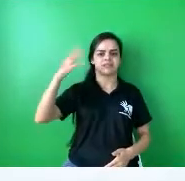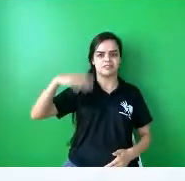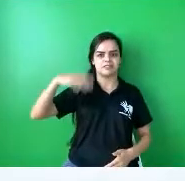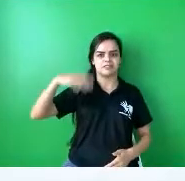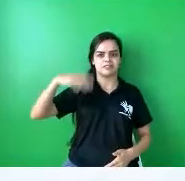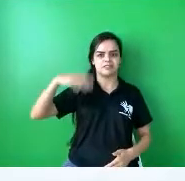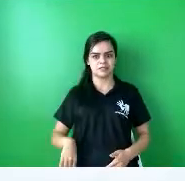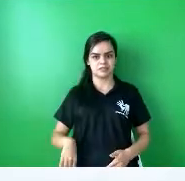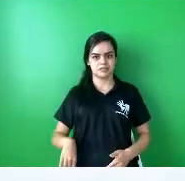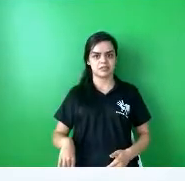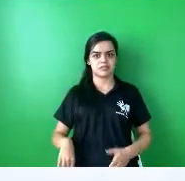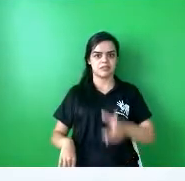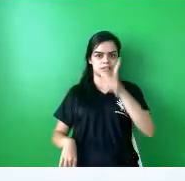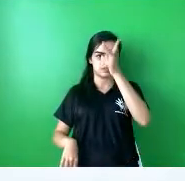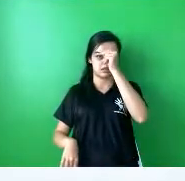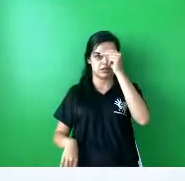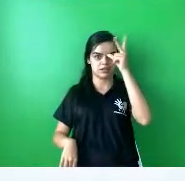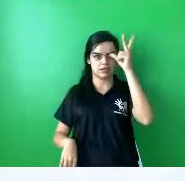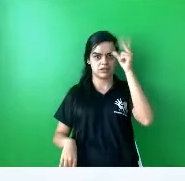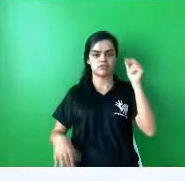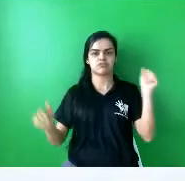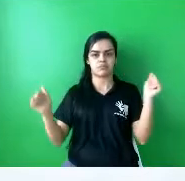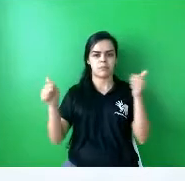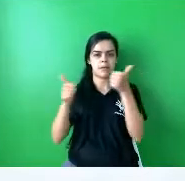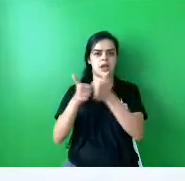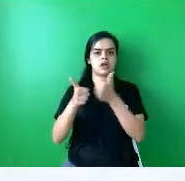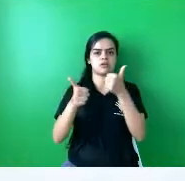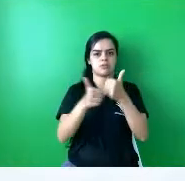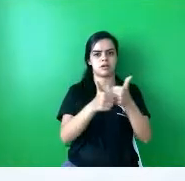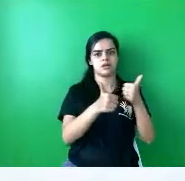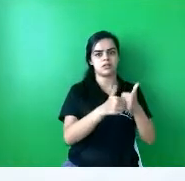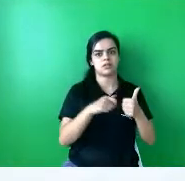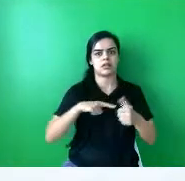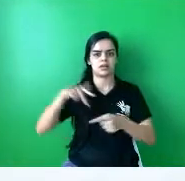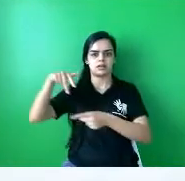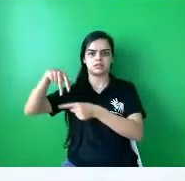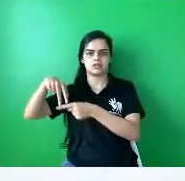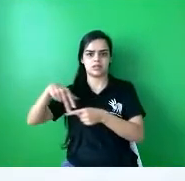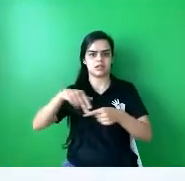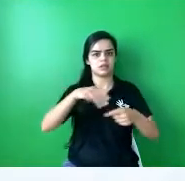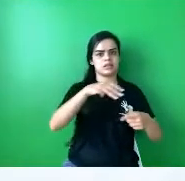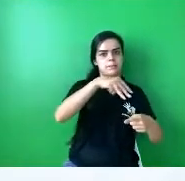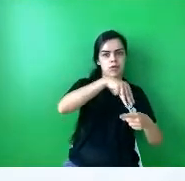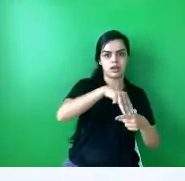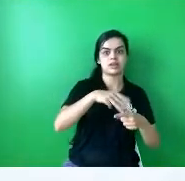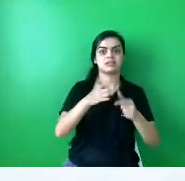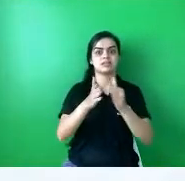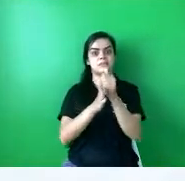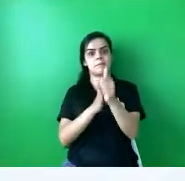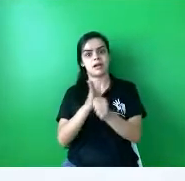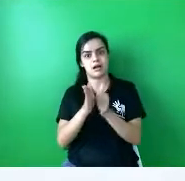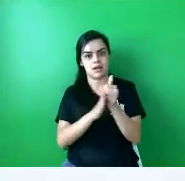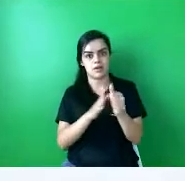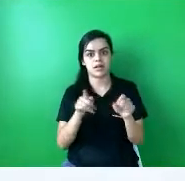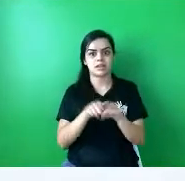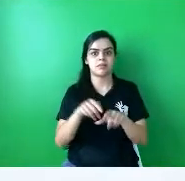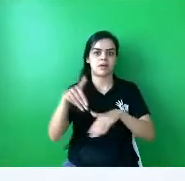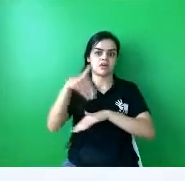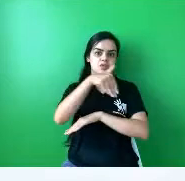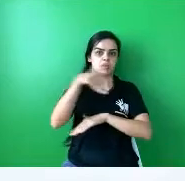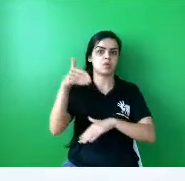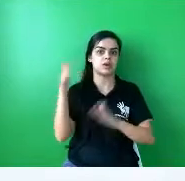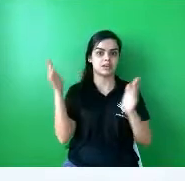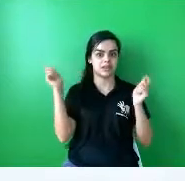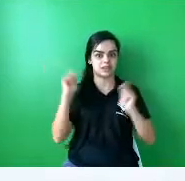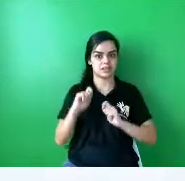município, porque como ele está em meio a outros municípios, porque nós temos Antonina, temos Morretes, Paranaguá, e temos a estrada que dá acesso